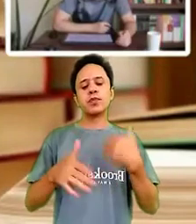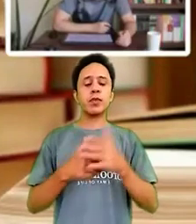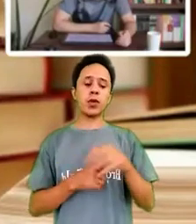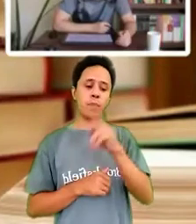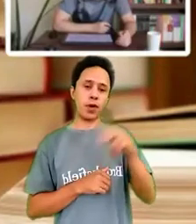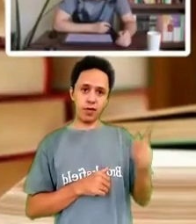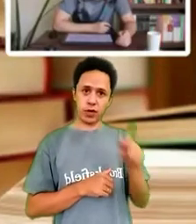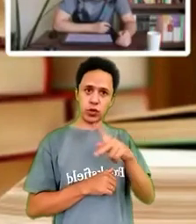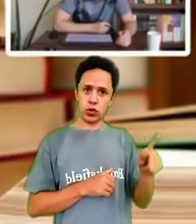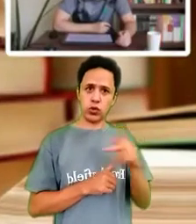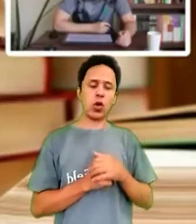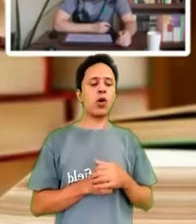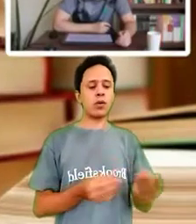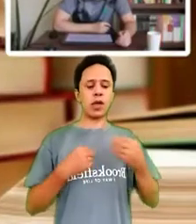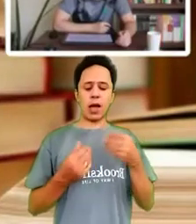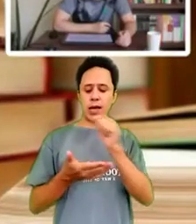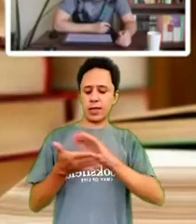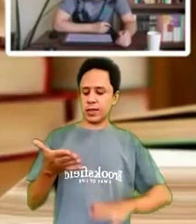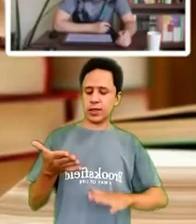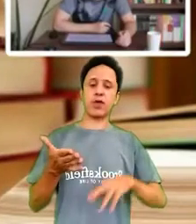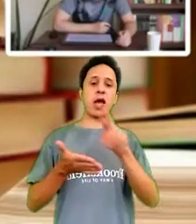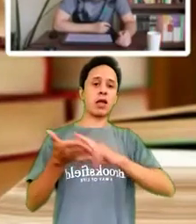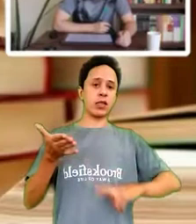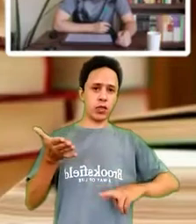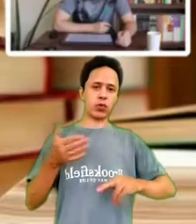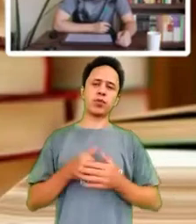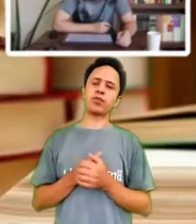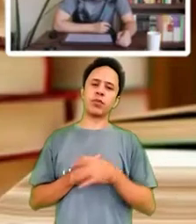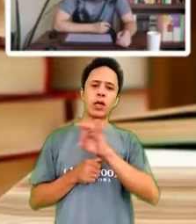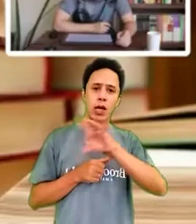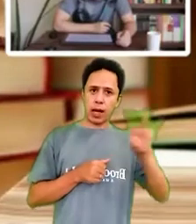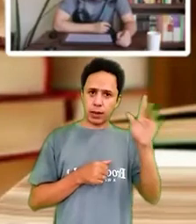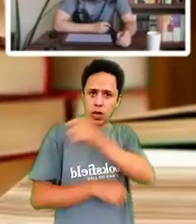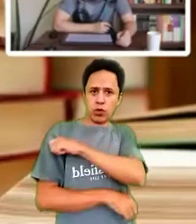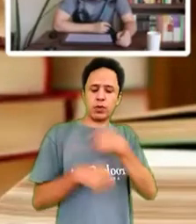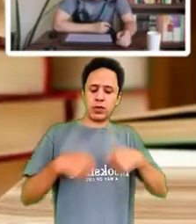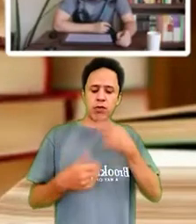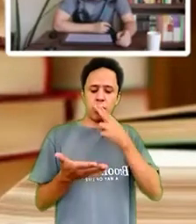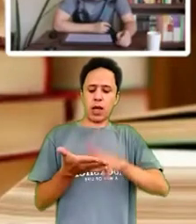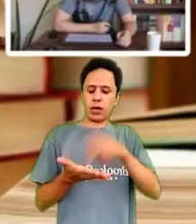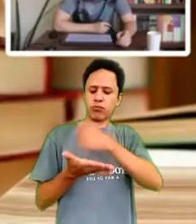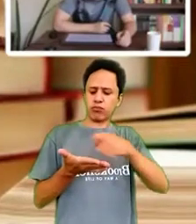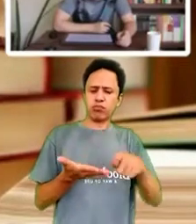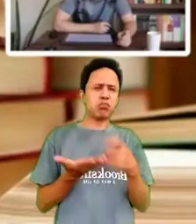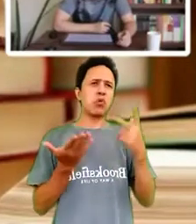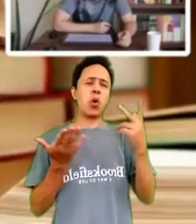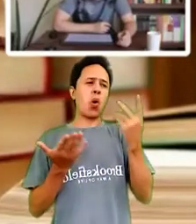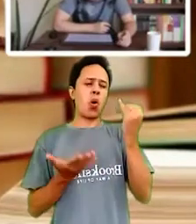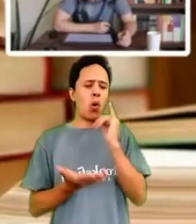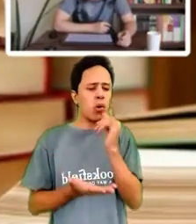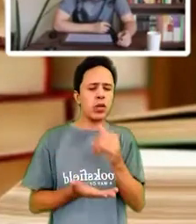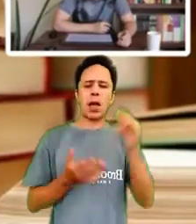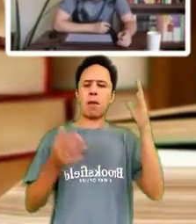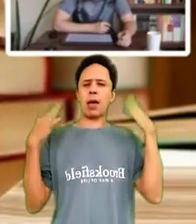minhas professoras costumavam passar exercícios de redação. Cada um de nós tinha de escrever uma carta, narrar um passeio, coisas